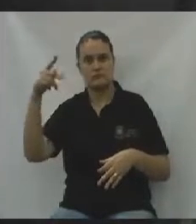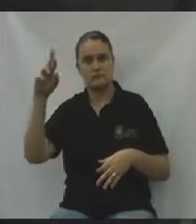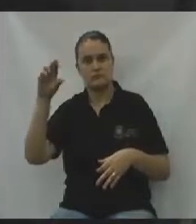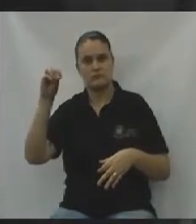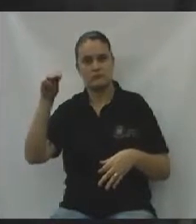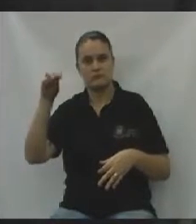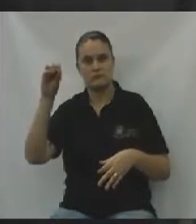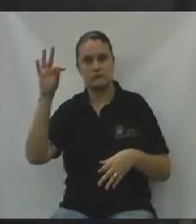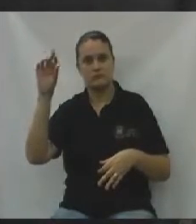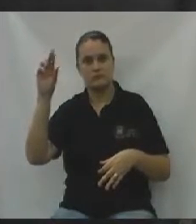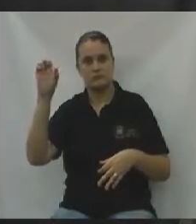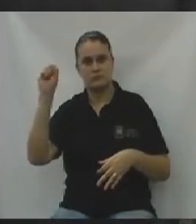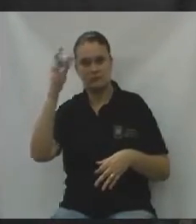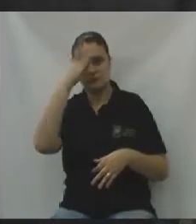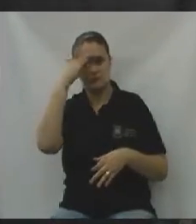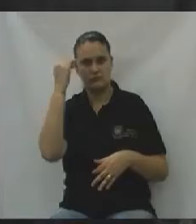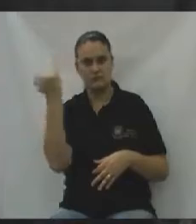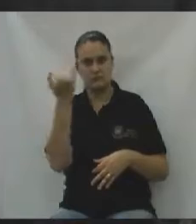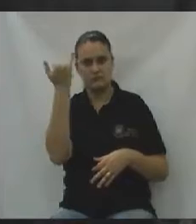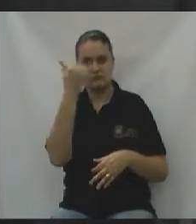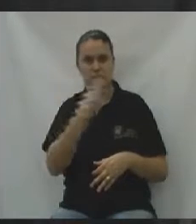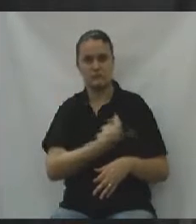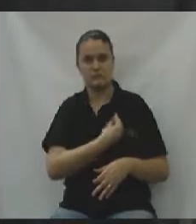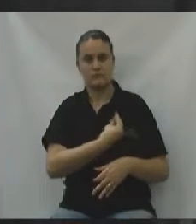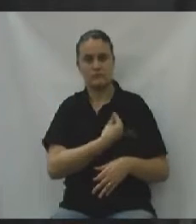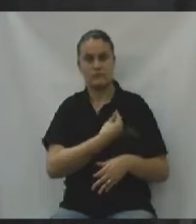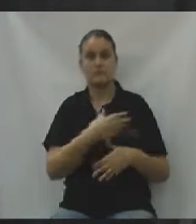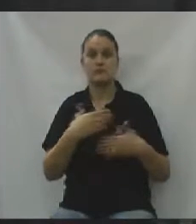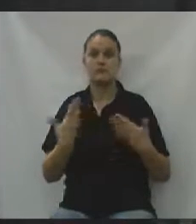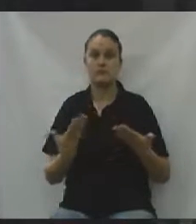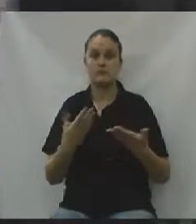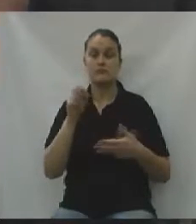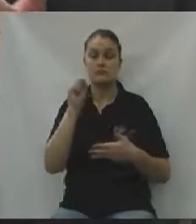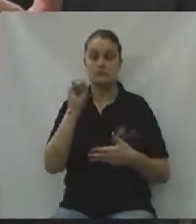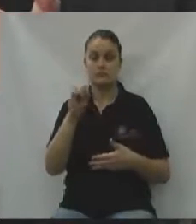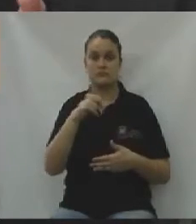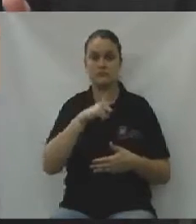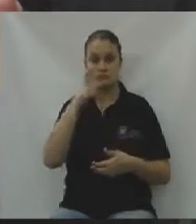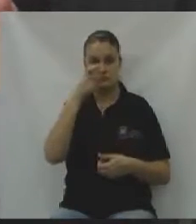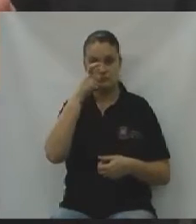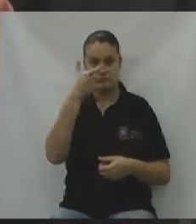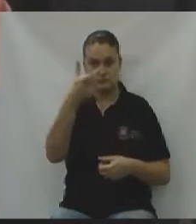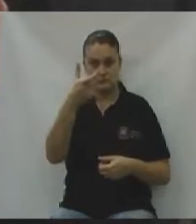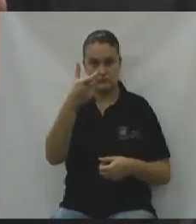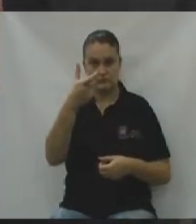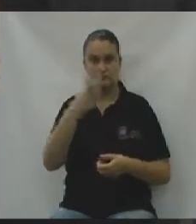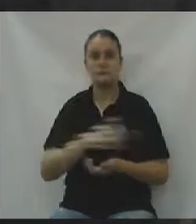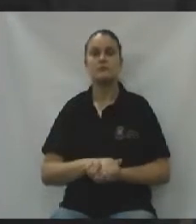demais autoridades nesse evento. Portanto, se há esse interesse